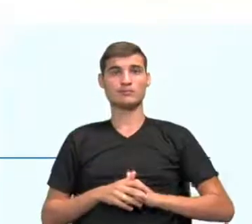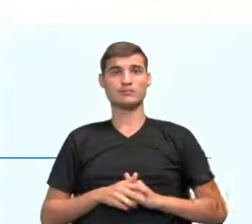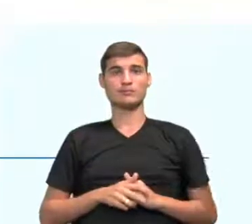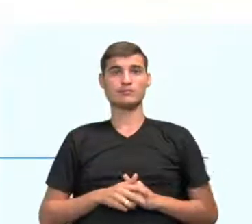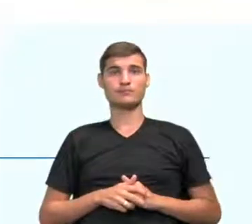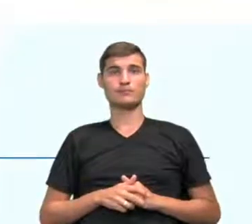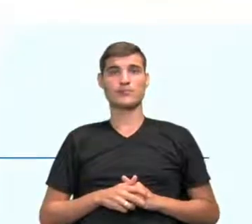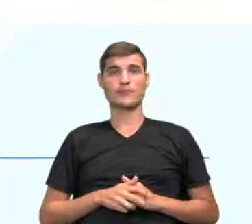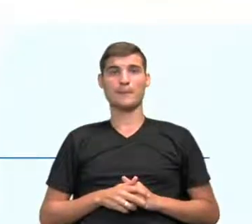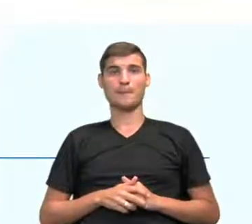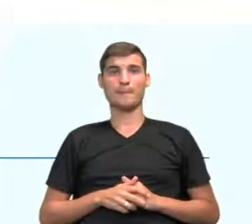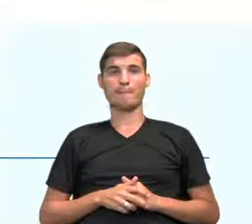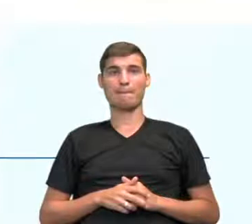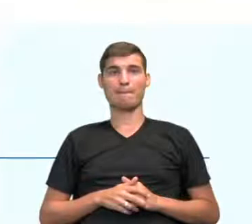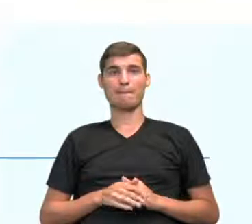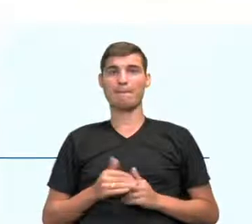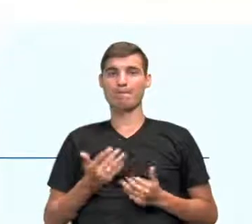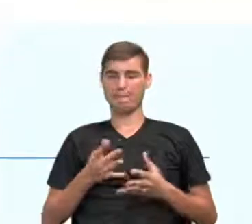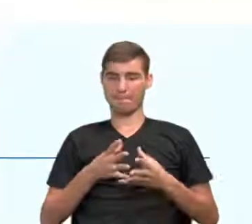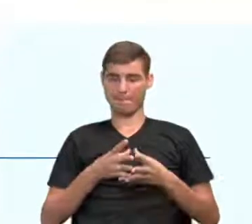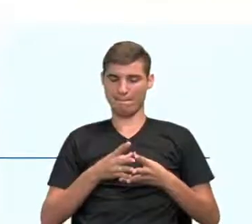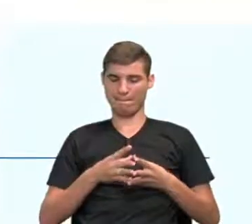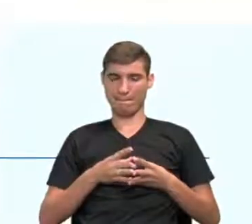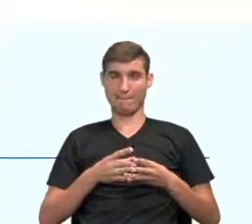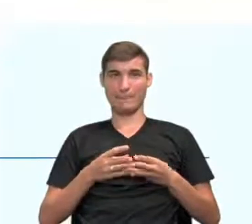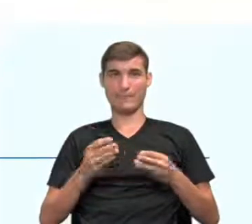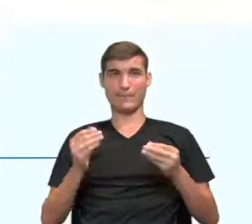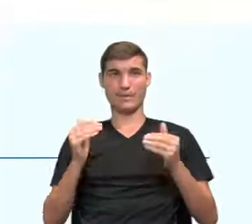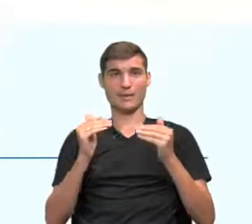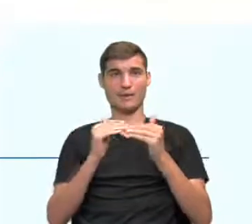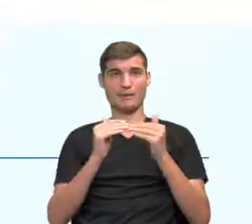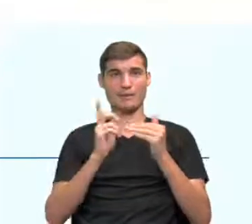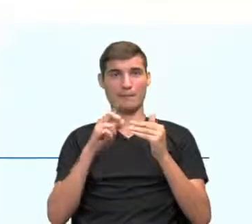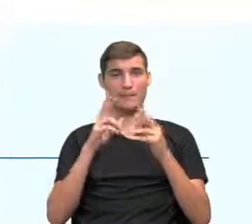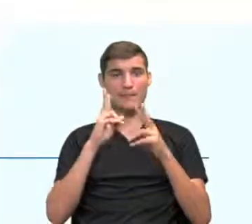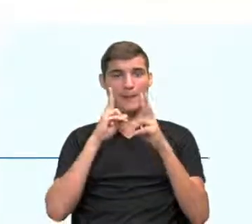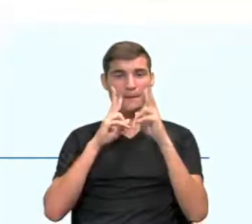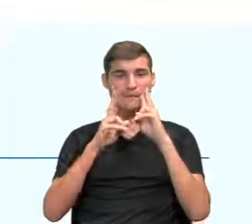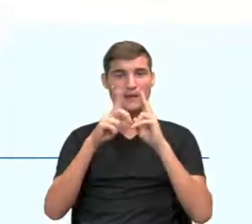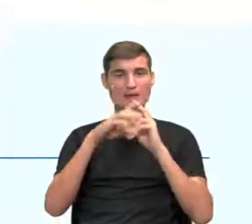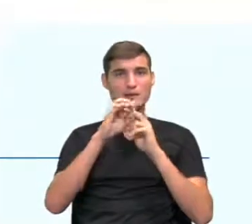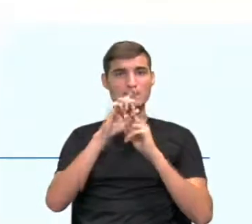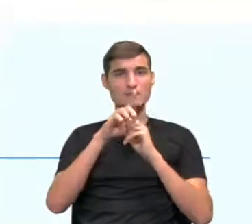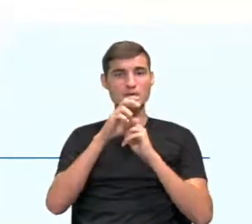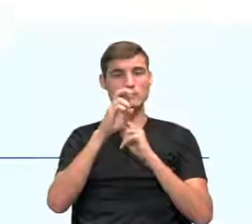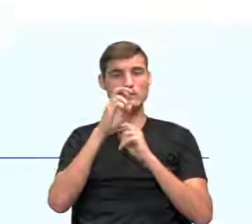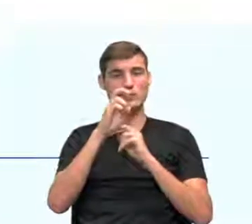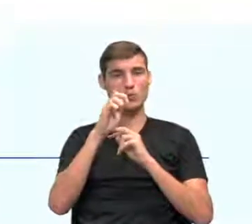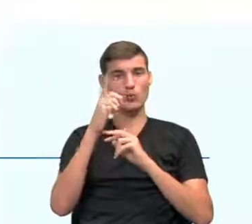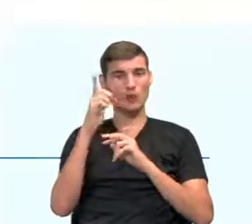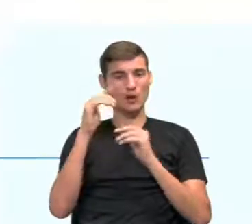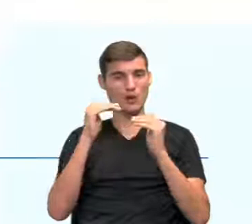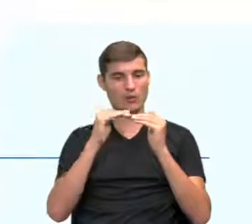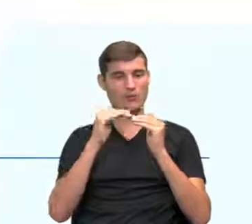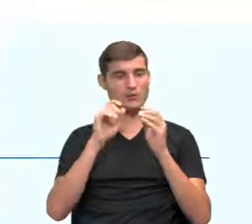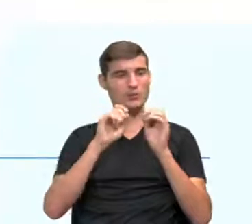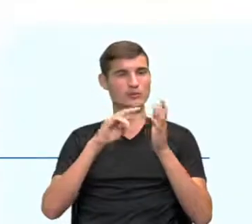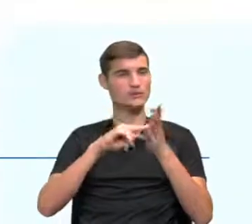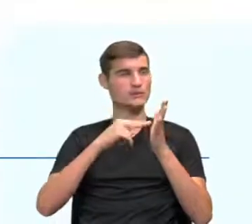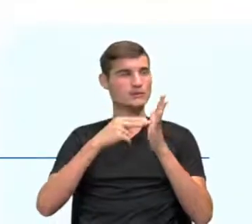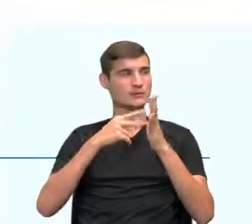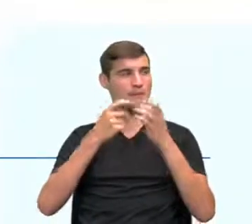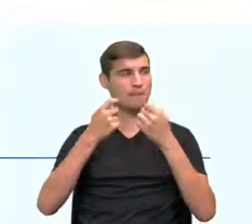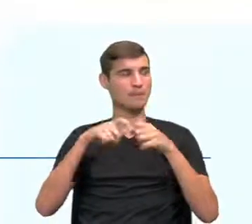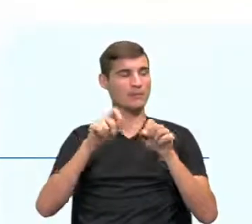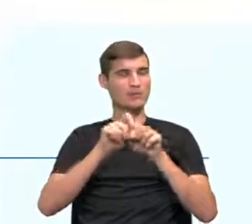Então, esse requisito de 0,5 graus Celsius, o que precisa ser feito